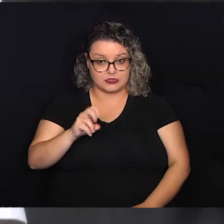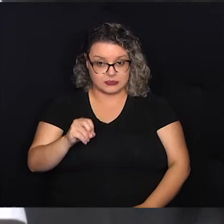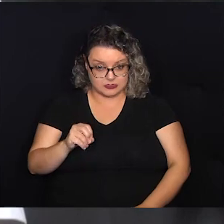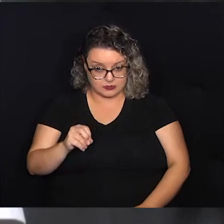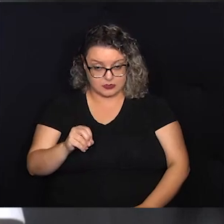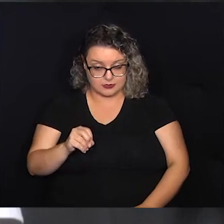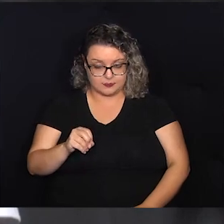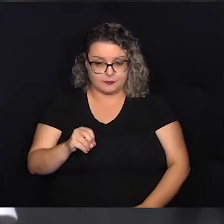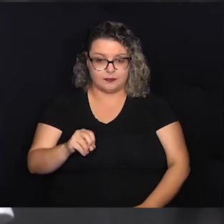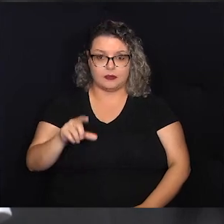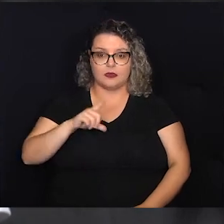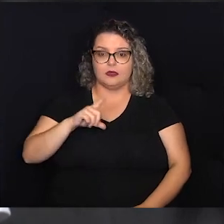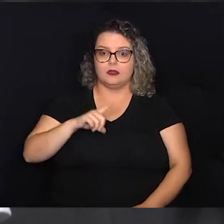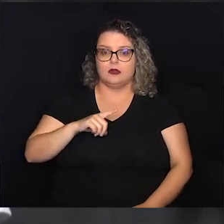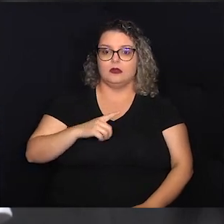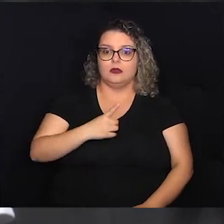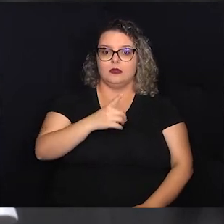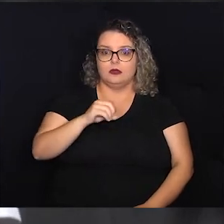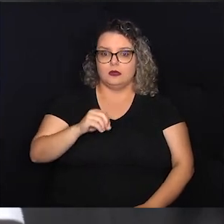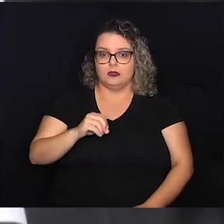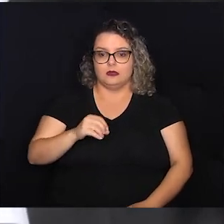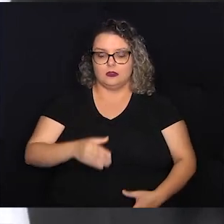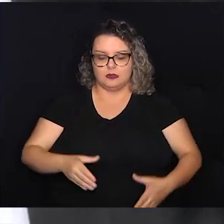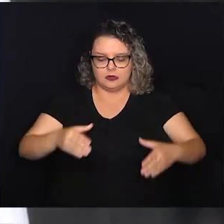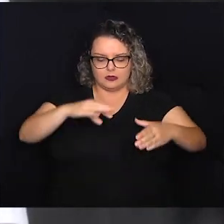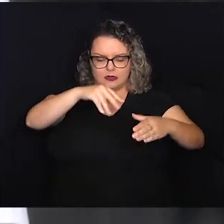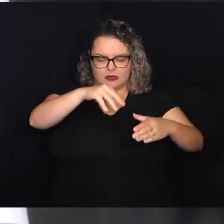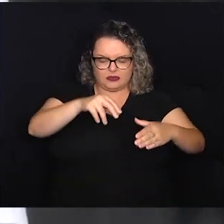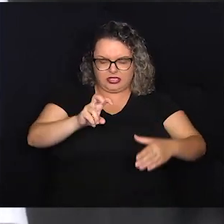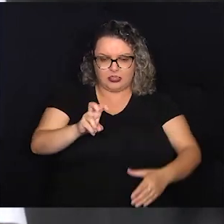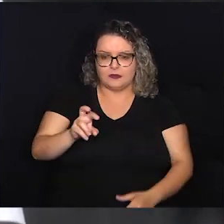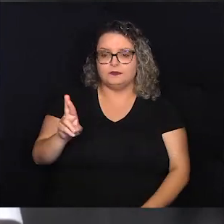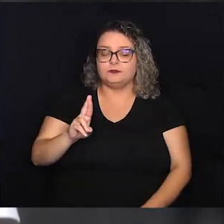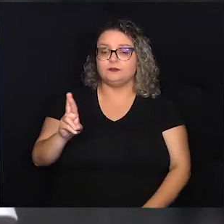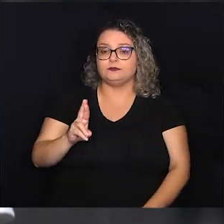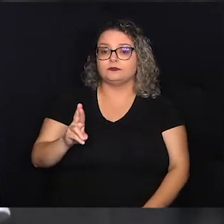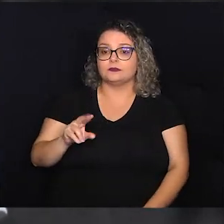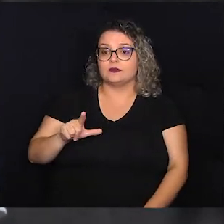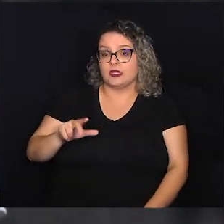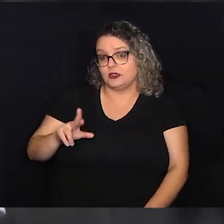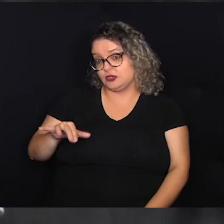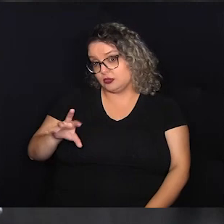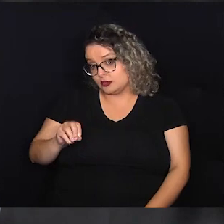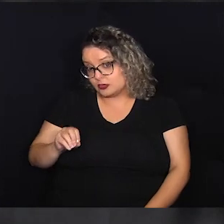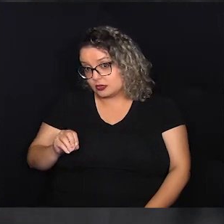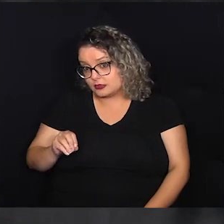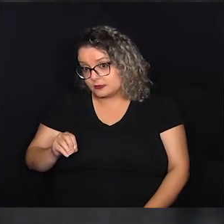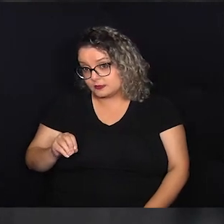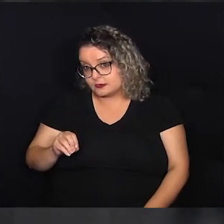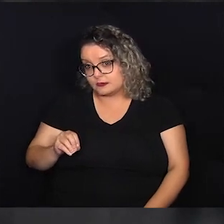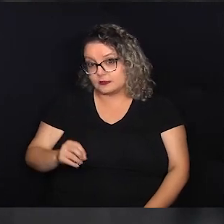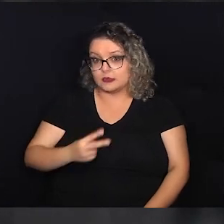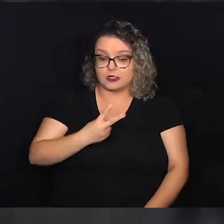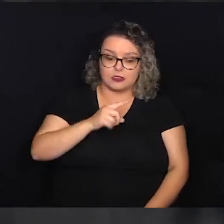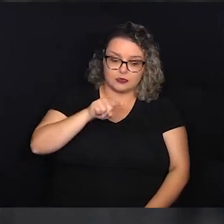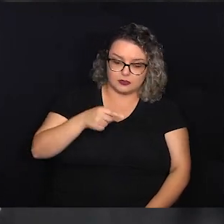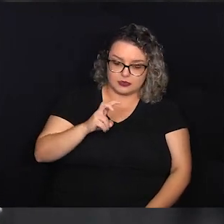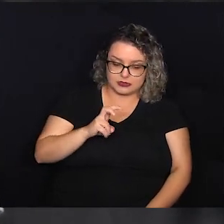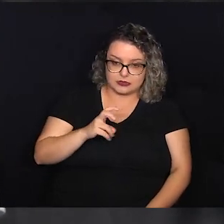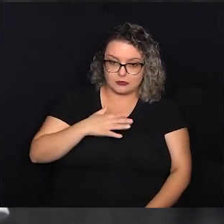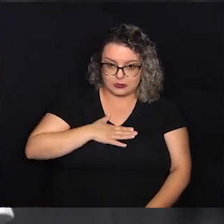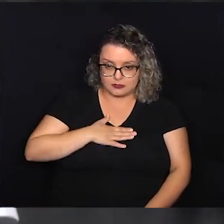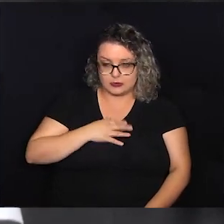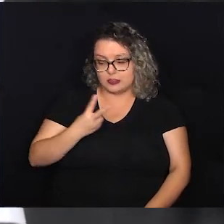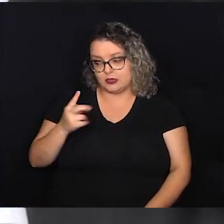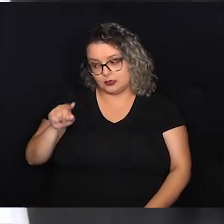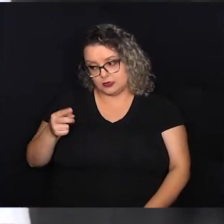água R$1 para vender R$1,50. Certo. Então, nós teríamos, naqueles 10 galões, R$5